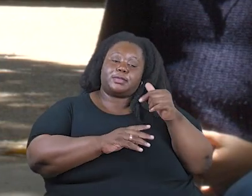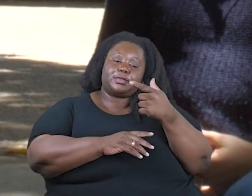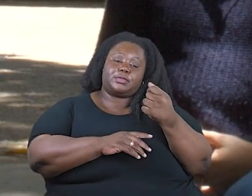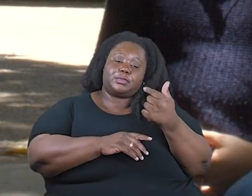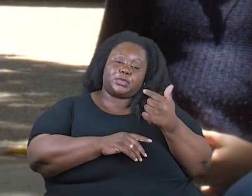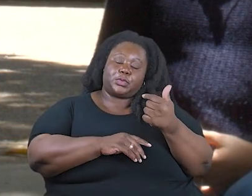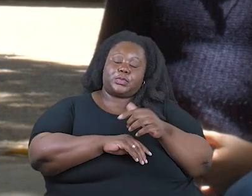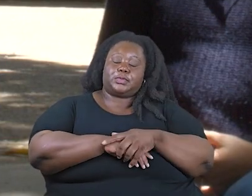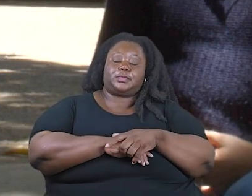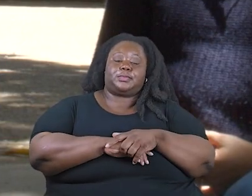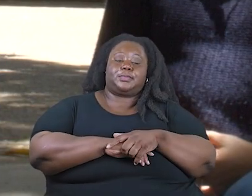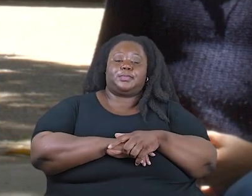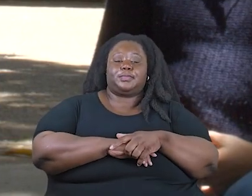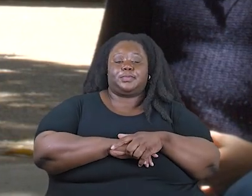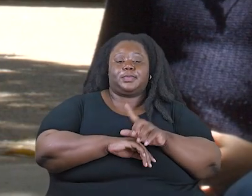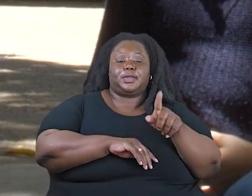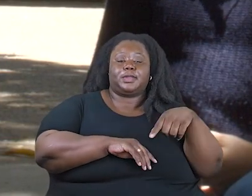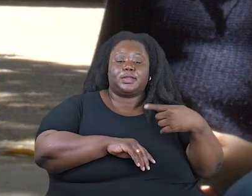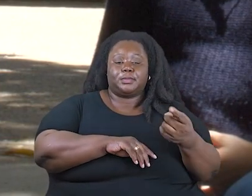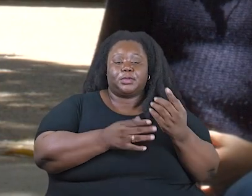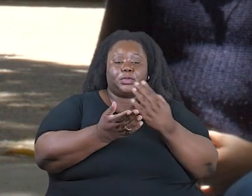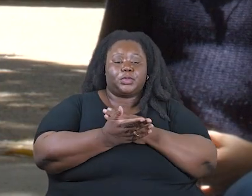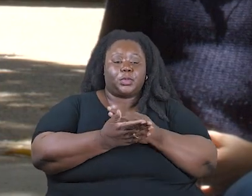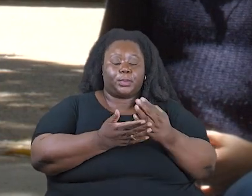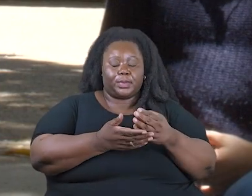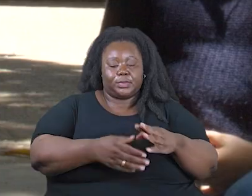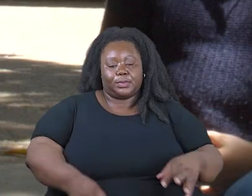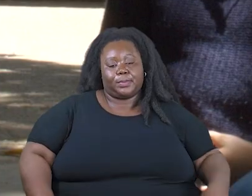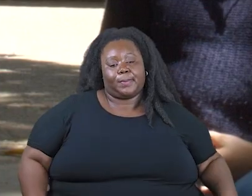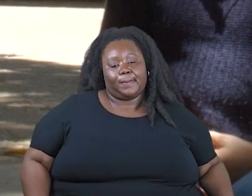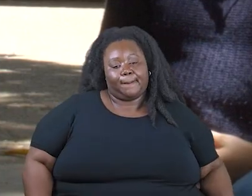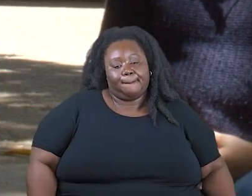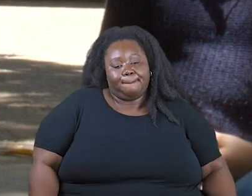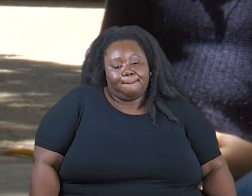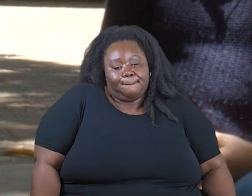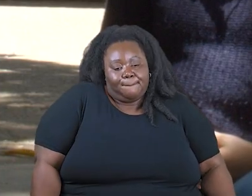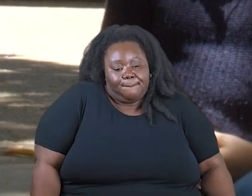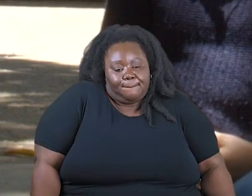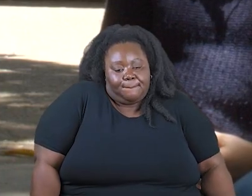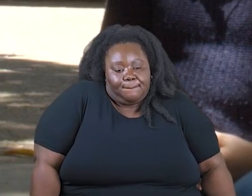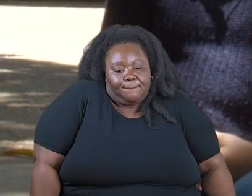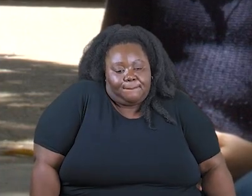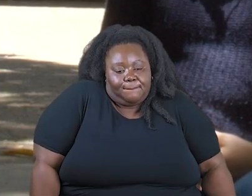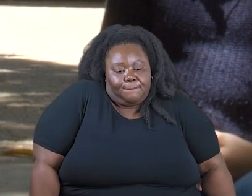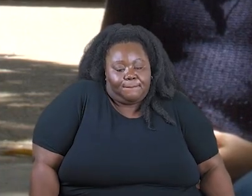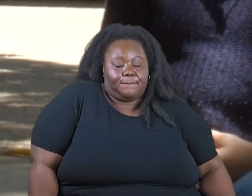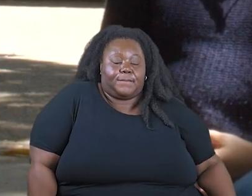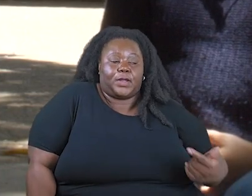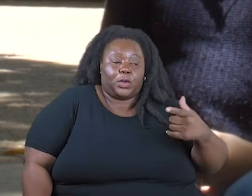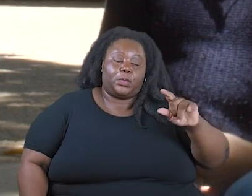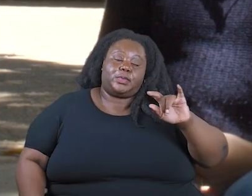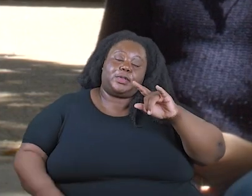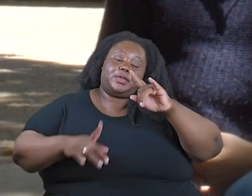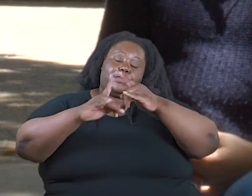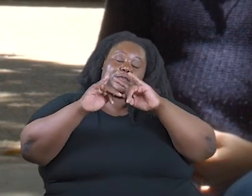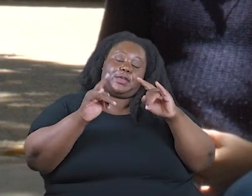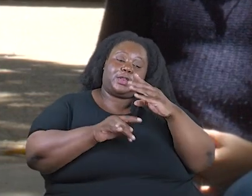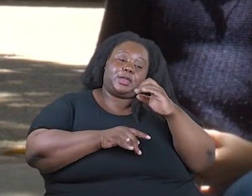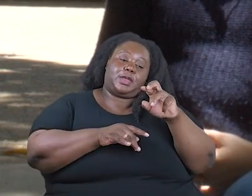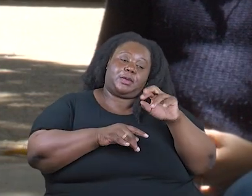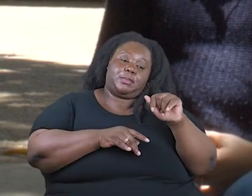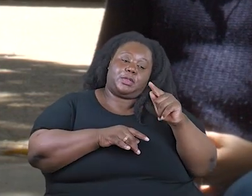em 2012. Que aí depois disso começou uma outra feira chamada